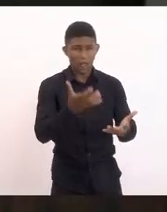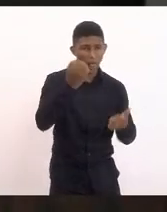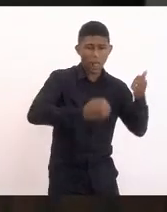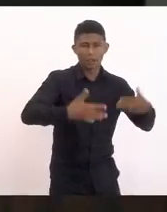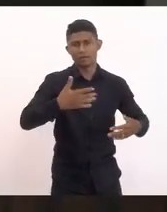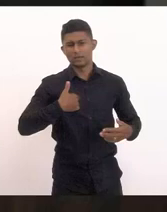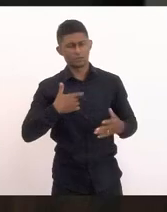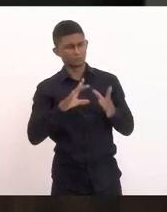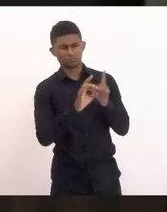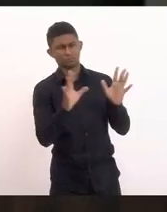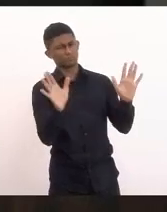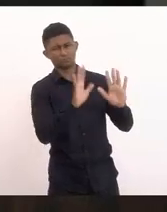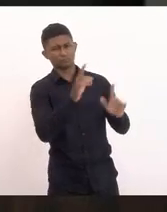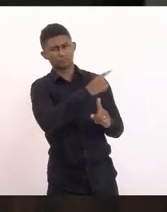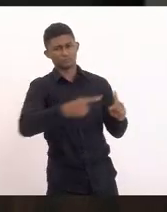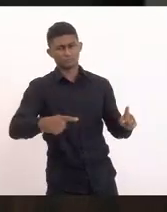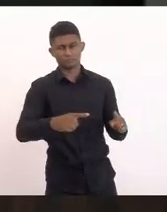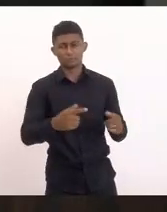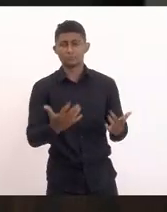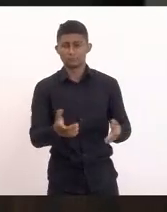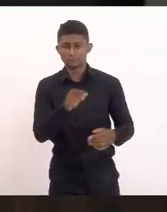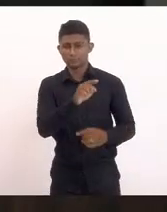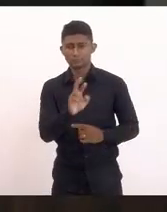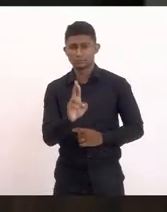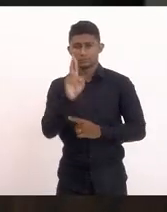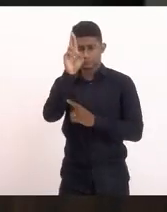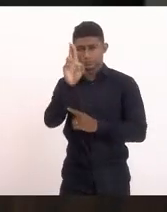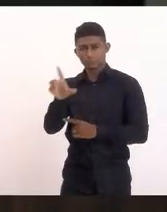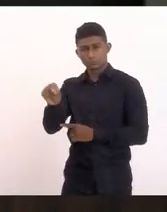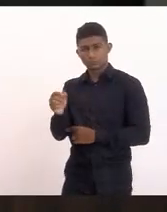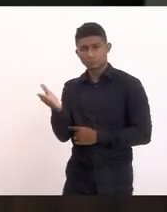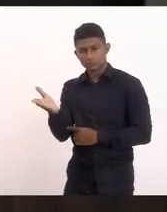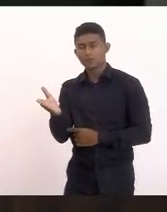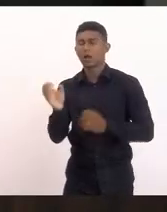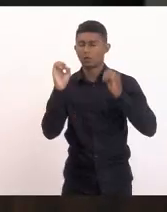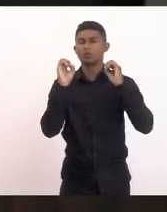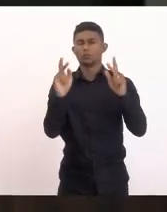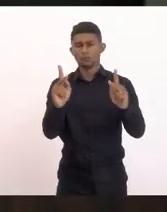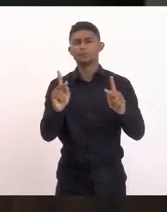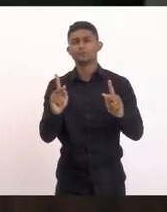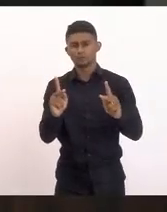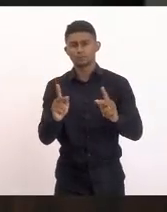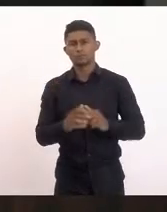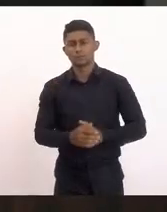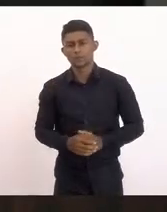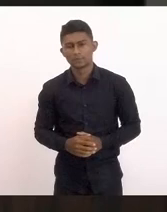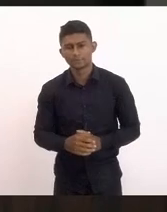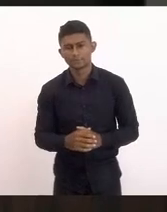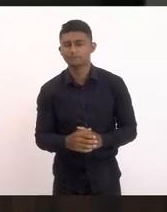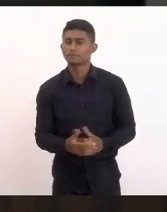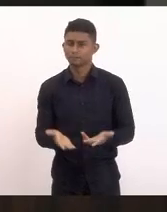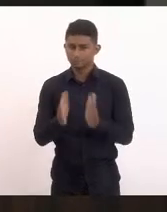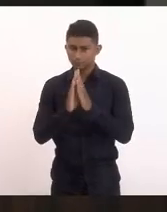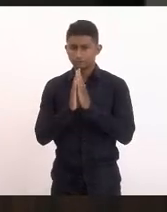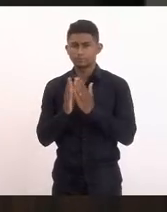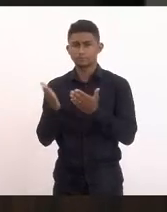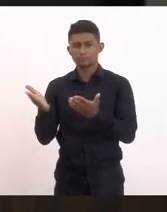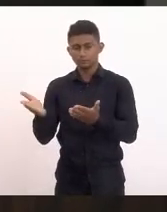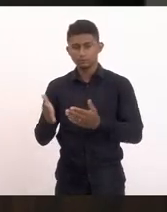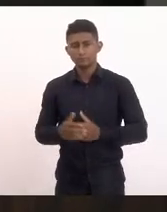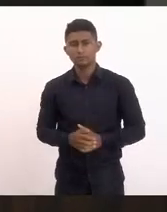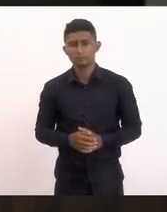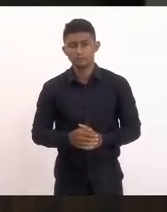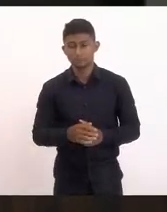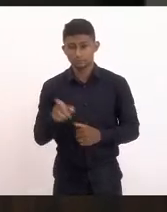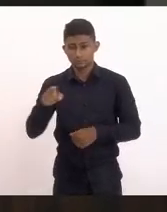deixar. Salvo se o líder, virtualmente ou presencialmente, o fizer. Então, por favor, doutor Serginho, a senhora vai